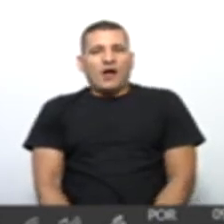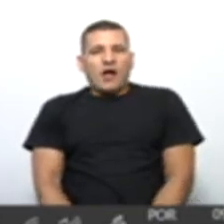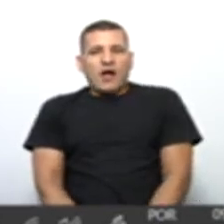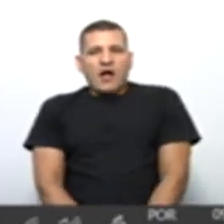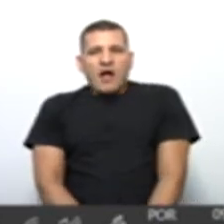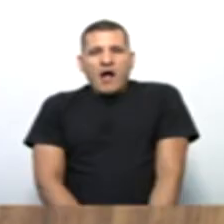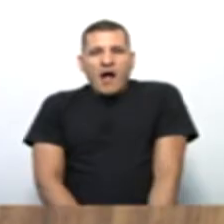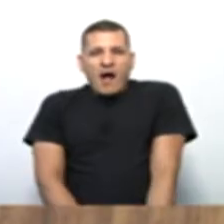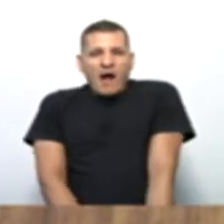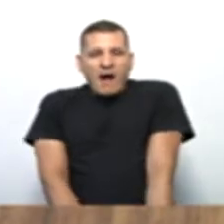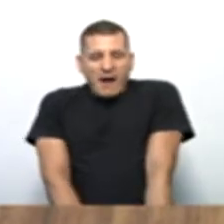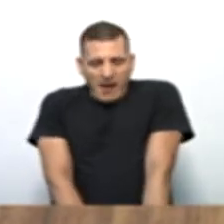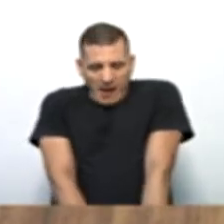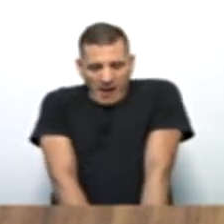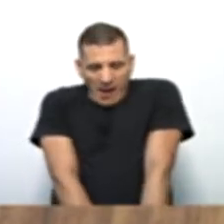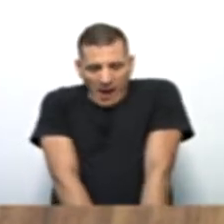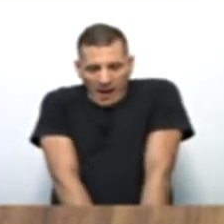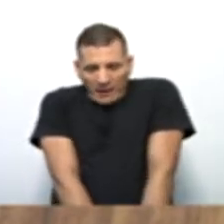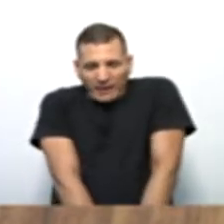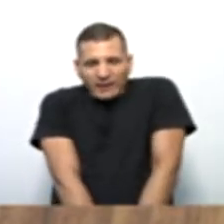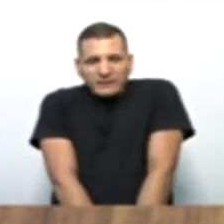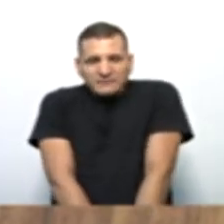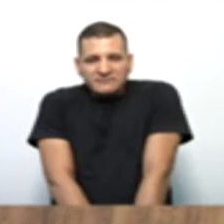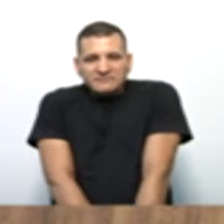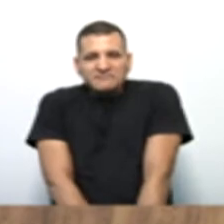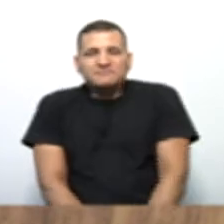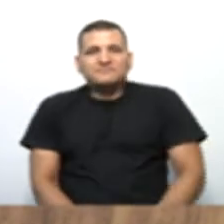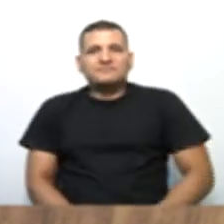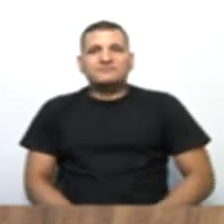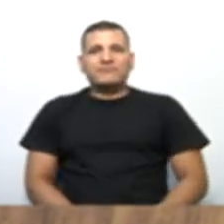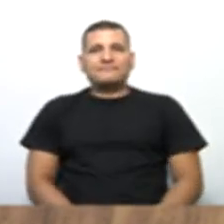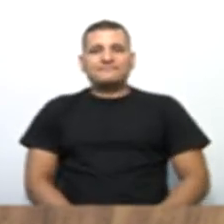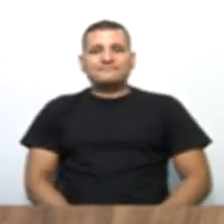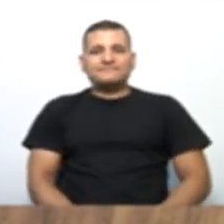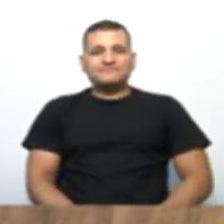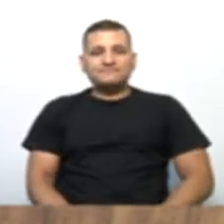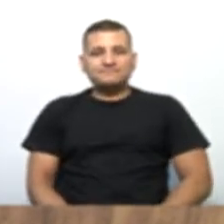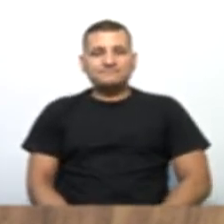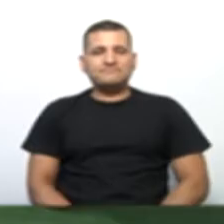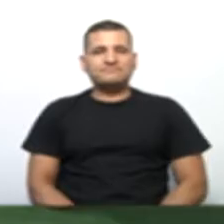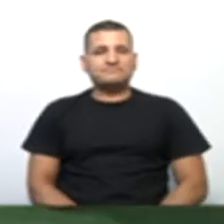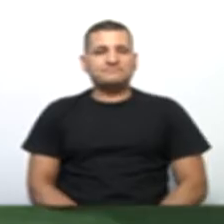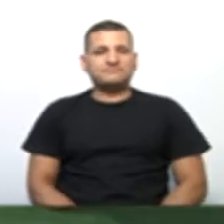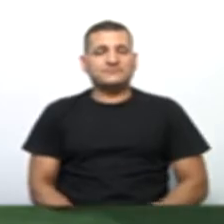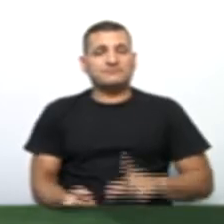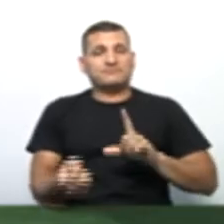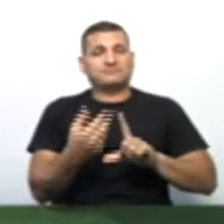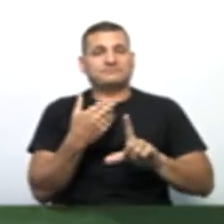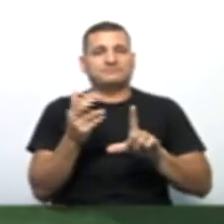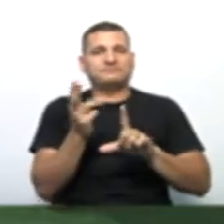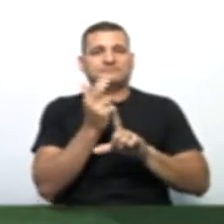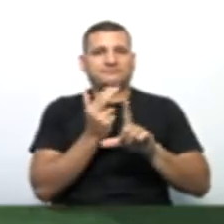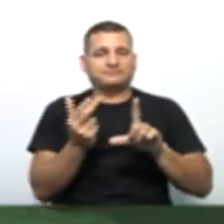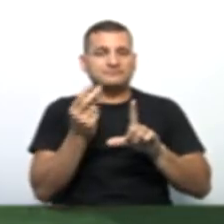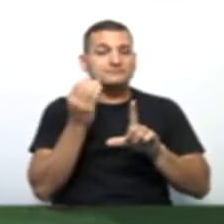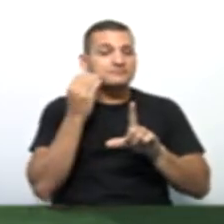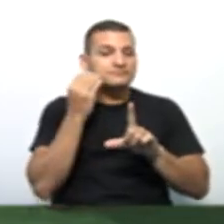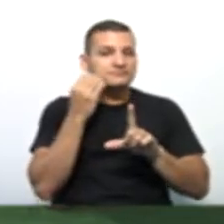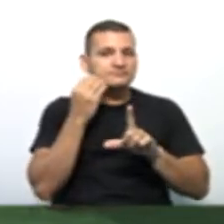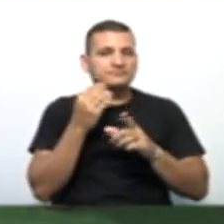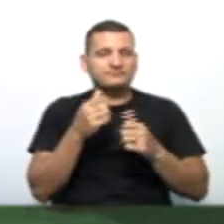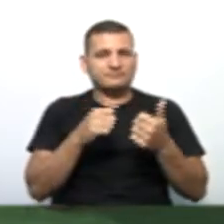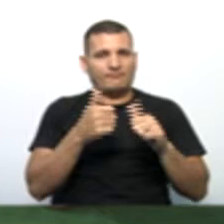mandar wireframe ainda está na no aguardo aqui pessoal vamos ponderar mas antes devemos